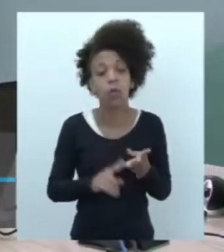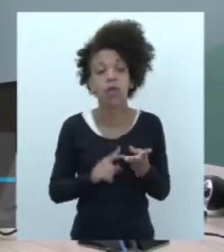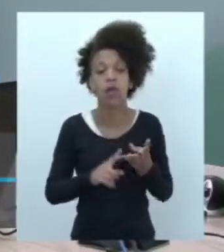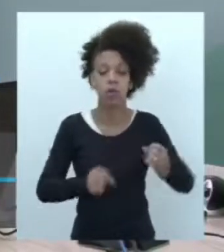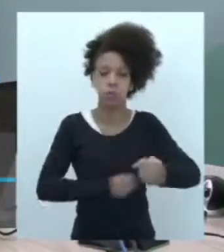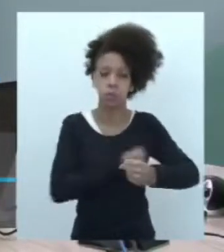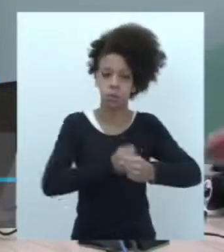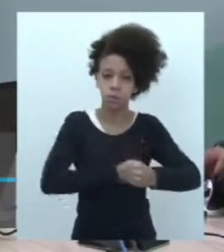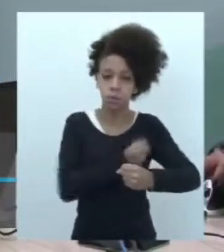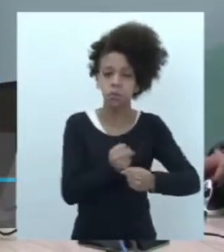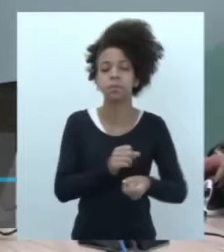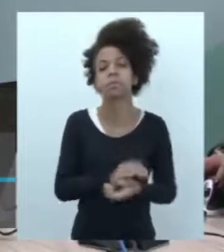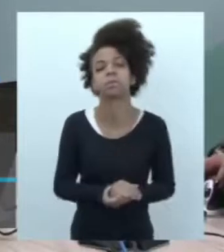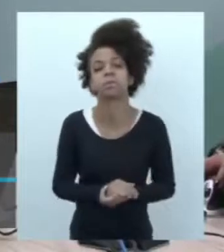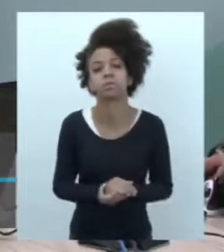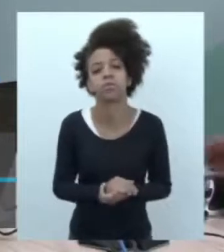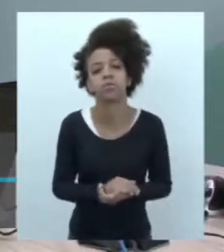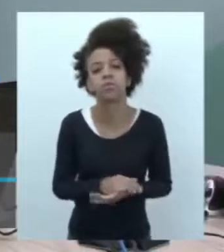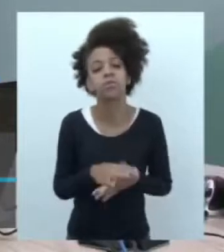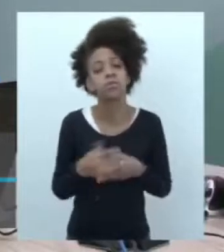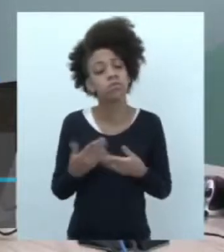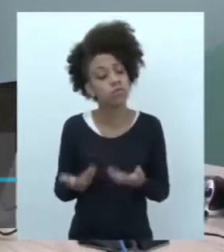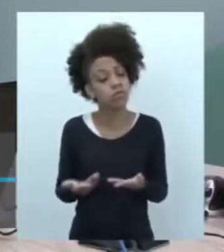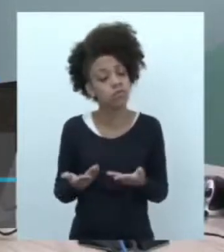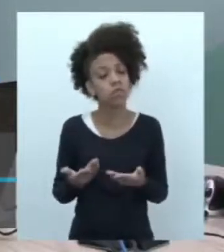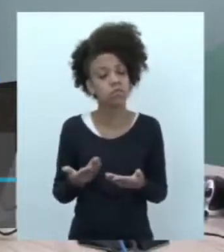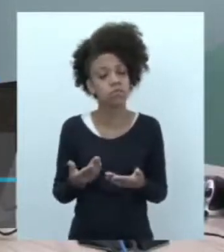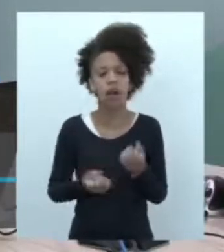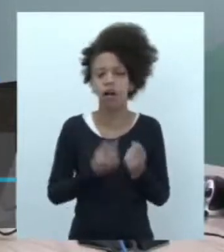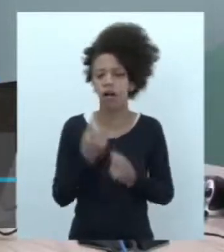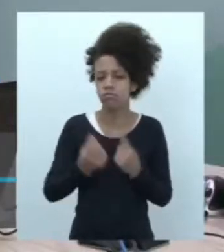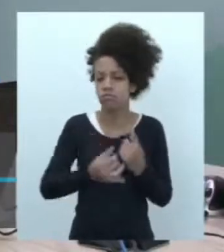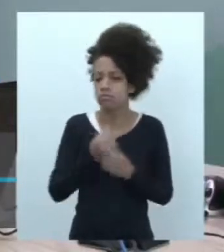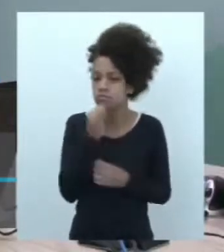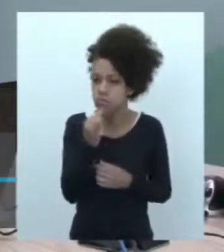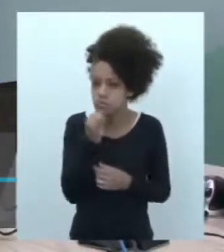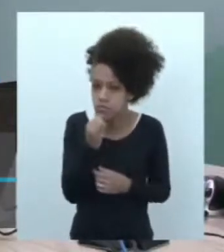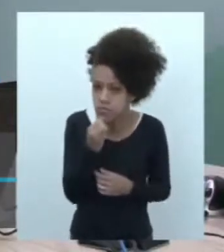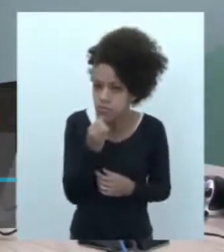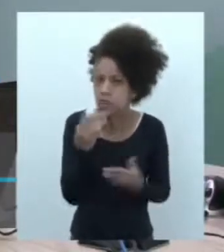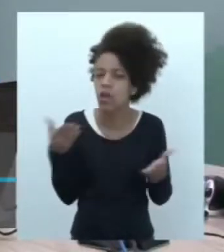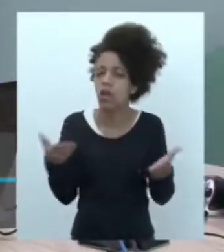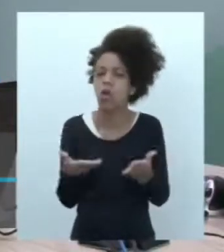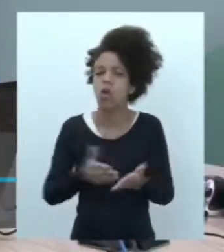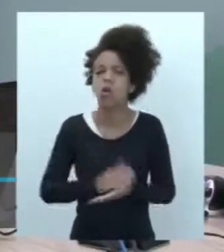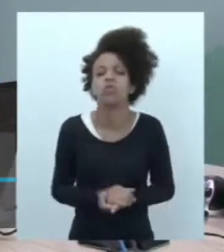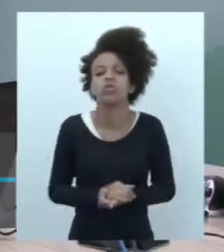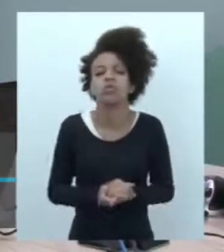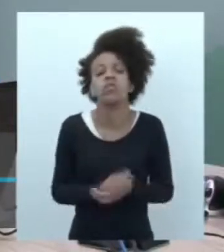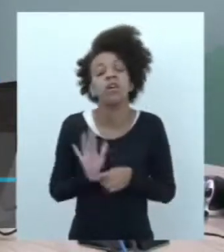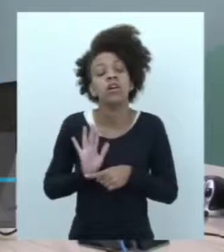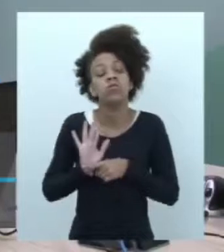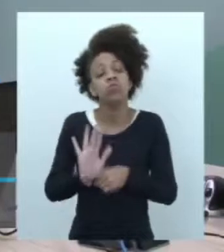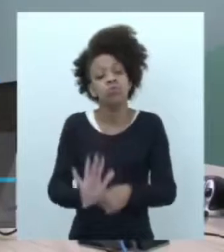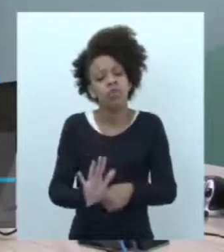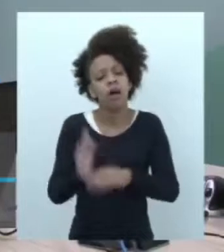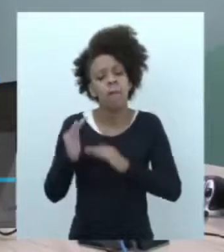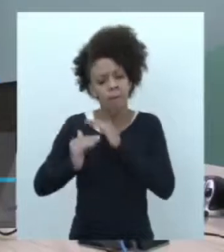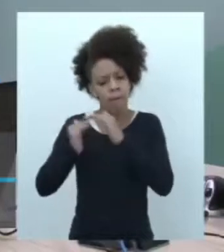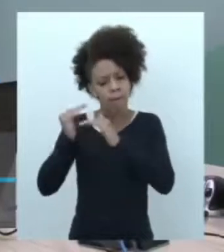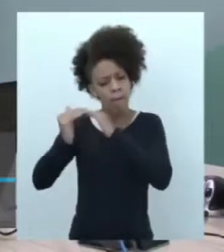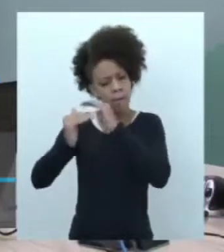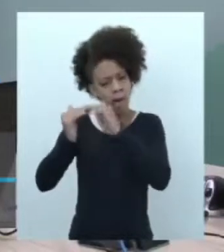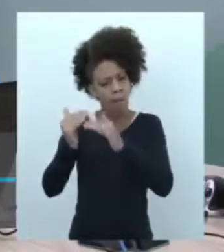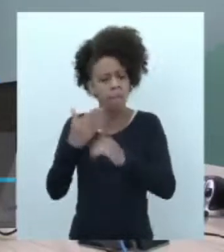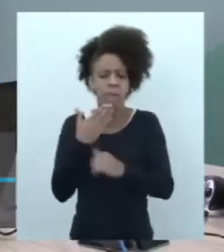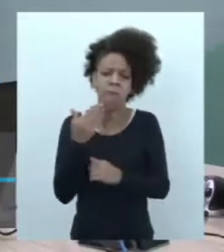culinária, alimentação. Então, a gente tem aqui alguns exemplos para vocês hoje, que vai ajudar a construir um pouco